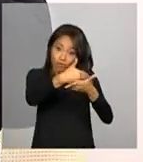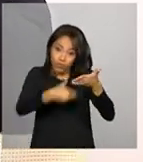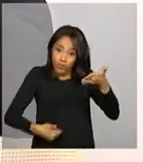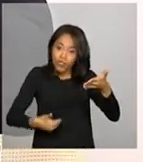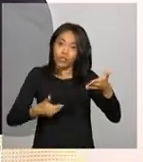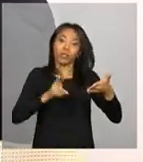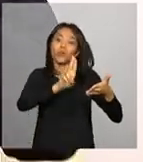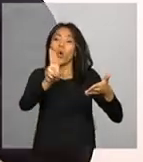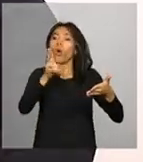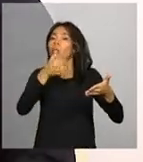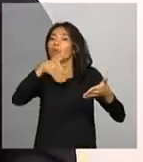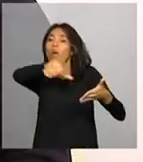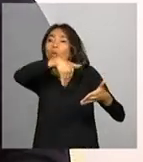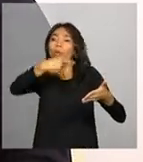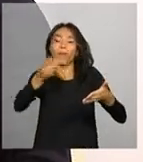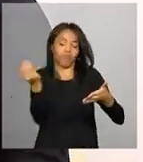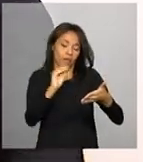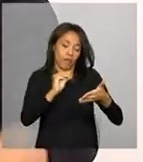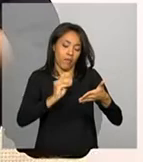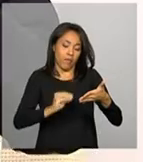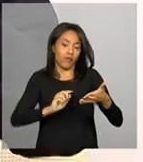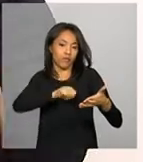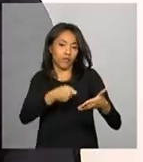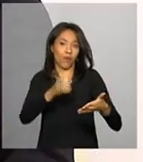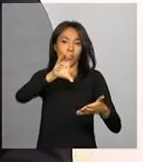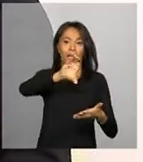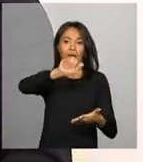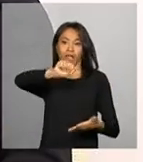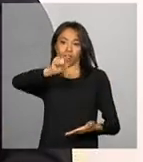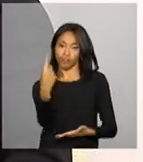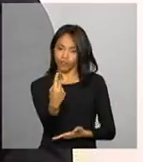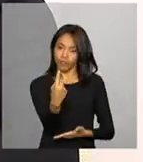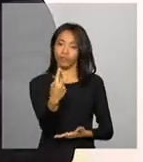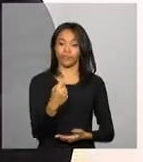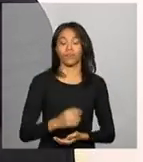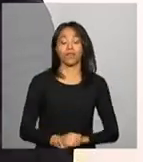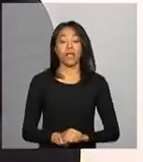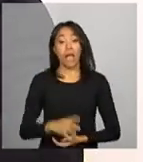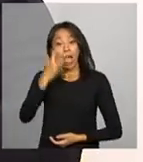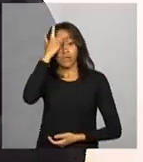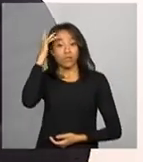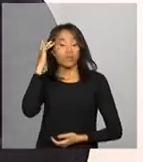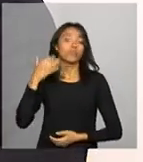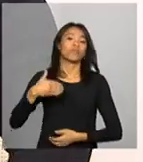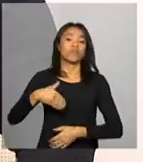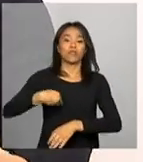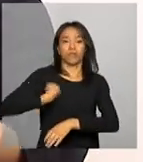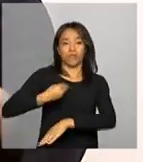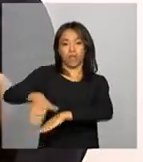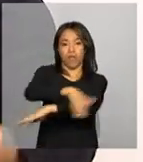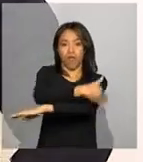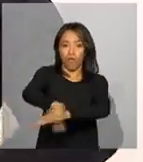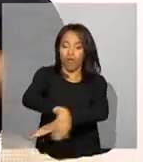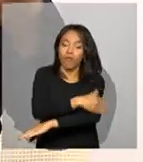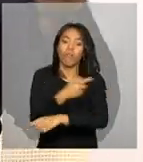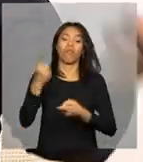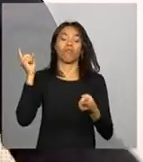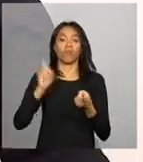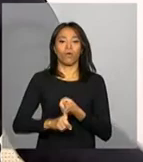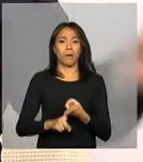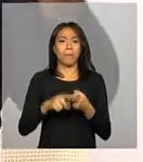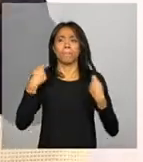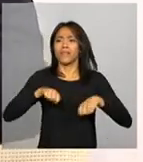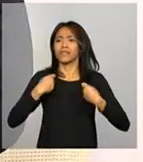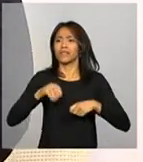importantes para a gente incluir no cadastro único a população de rua os serviços devem tentar